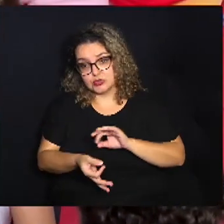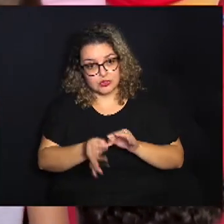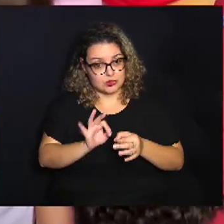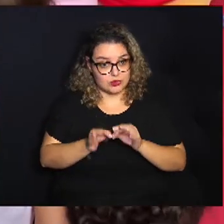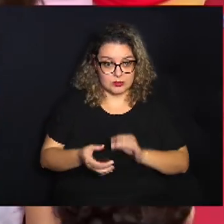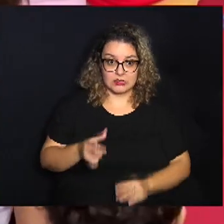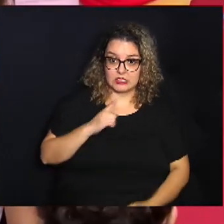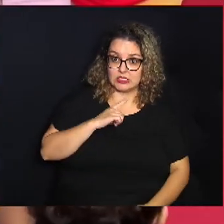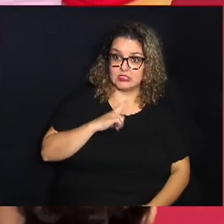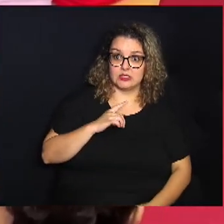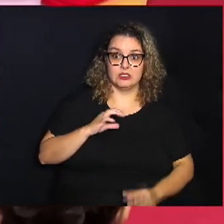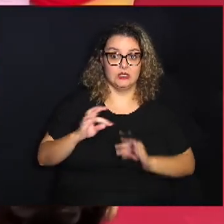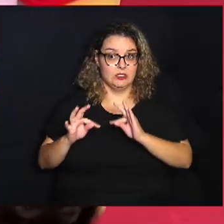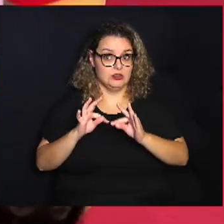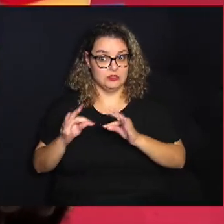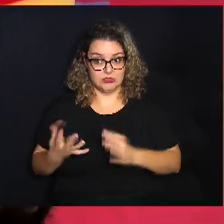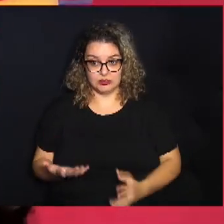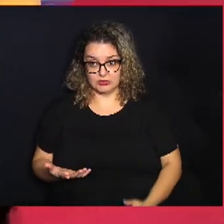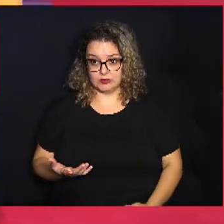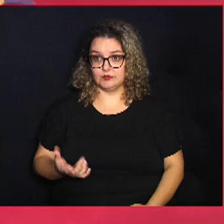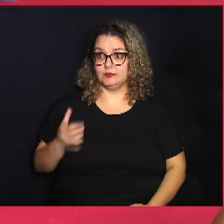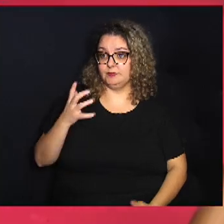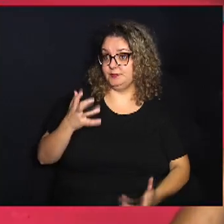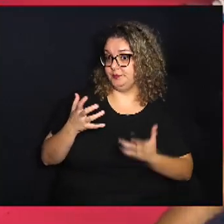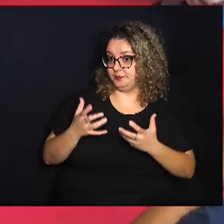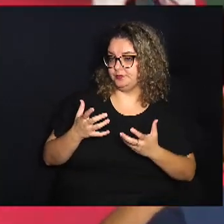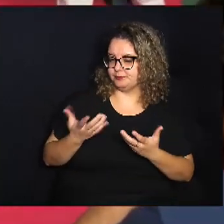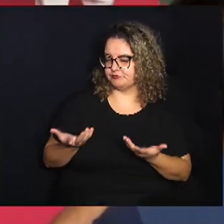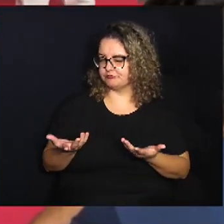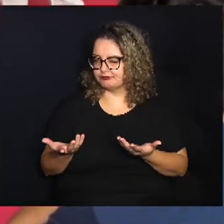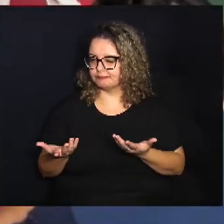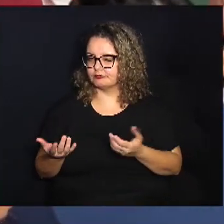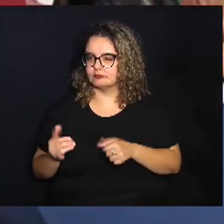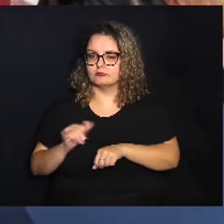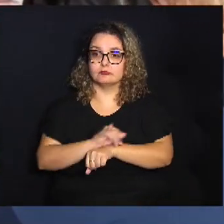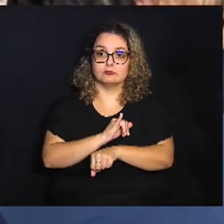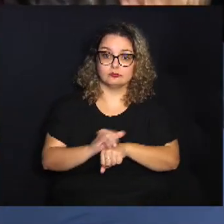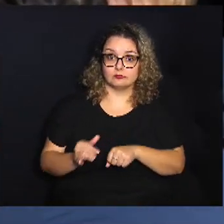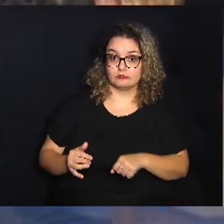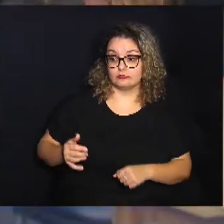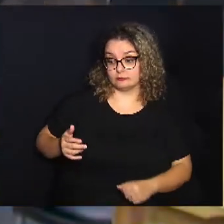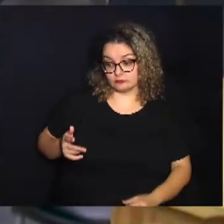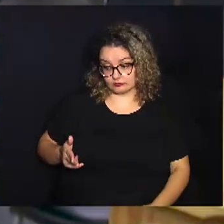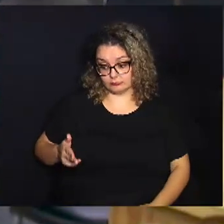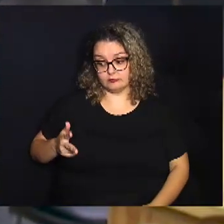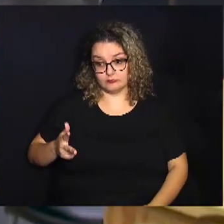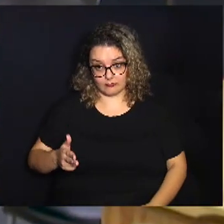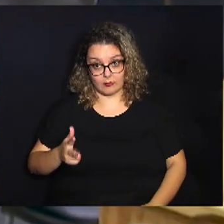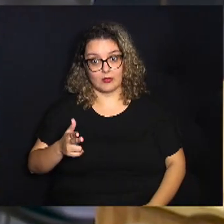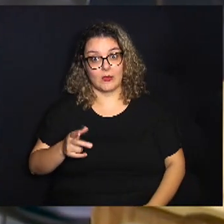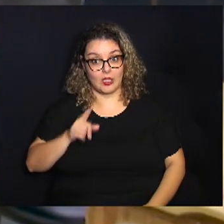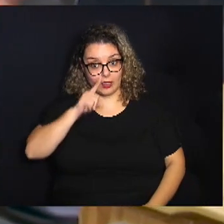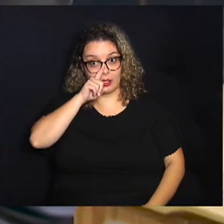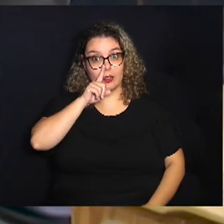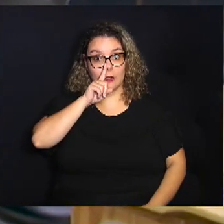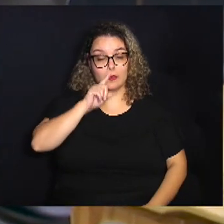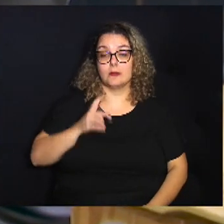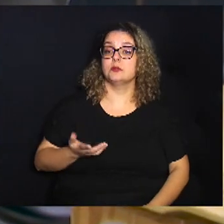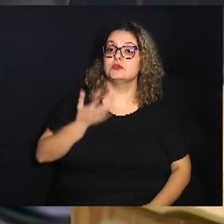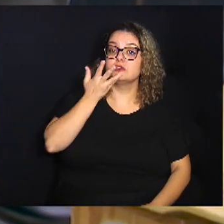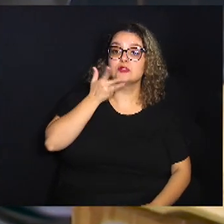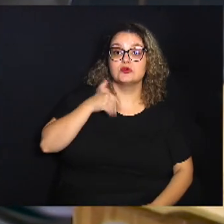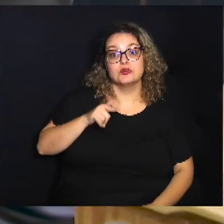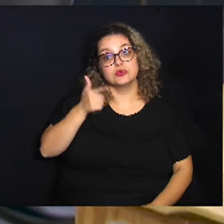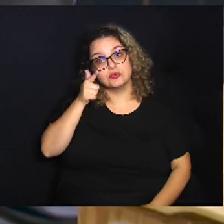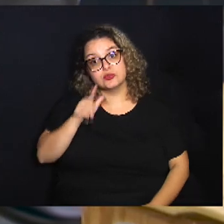tem uma técnica que requer um instrumento um pouco mais, por exemplo, uma tesoura, né, que é mais afiada, que as criancinhas talvez não